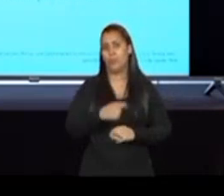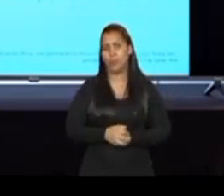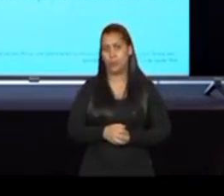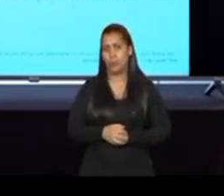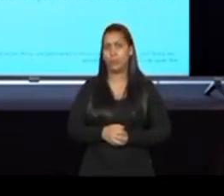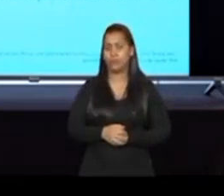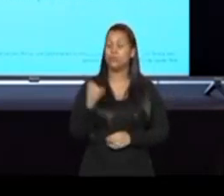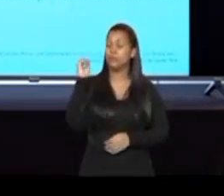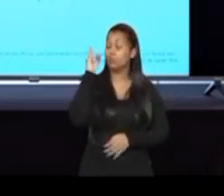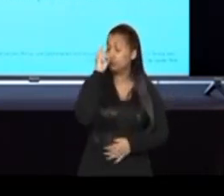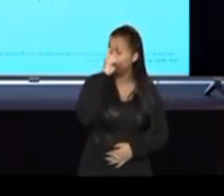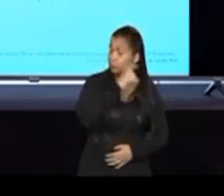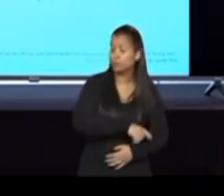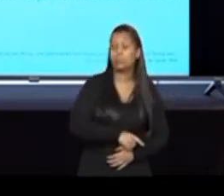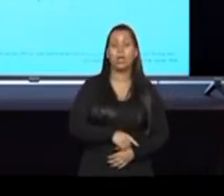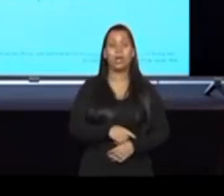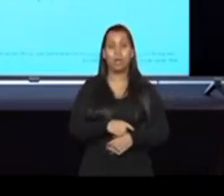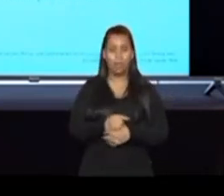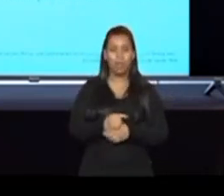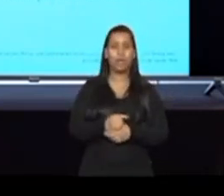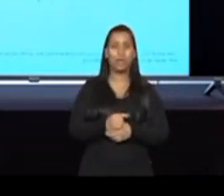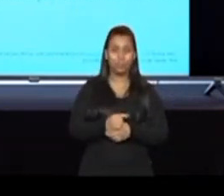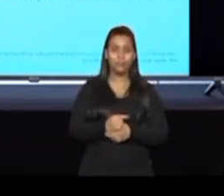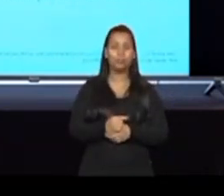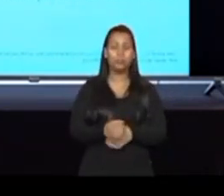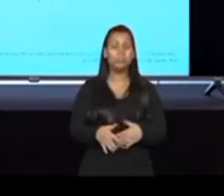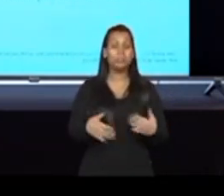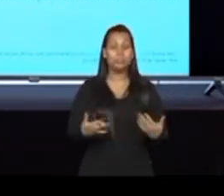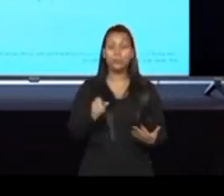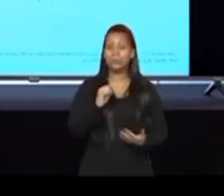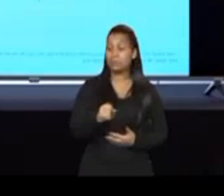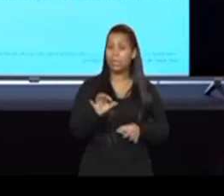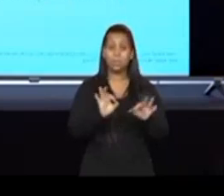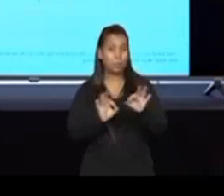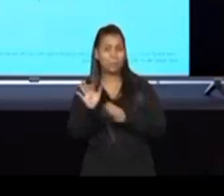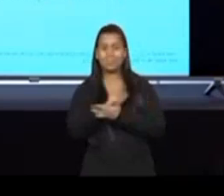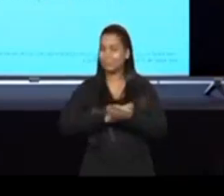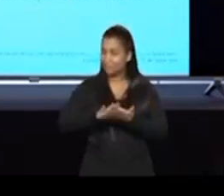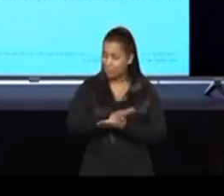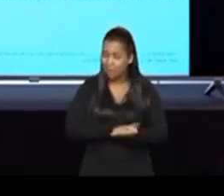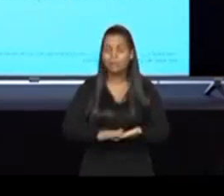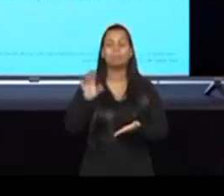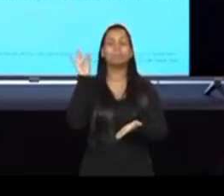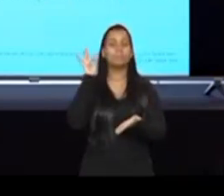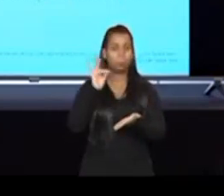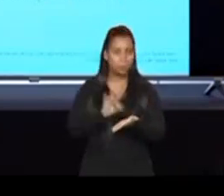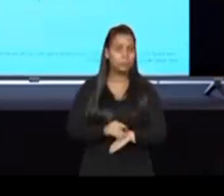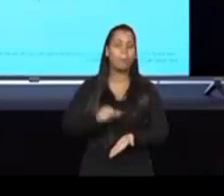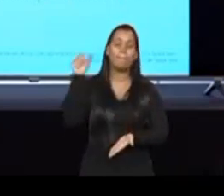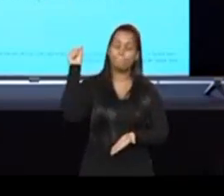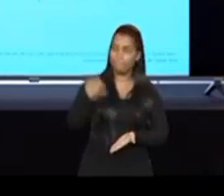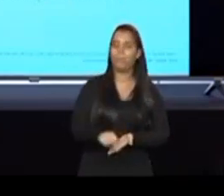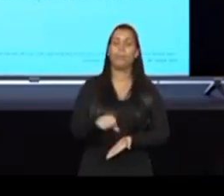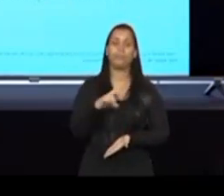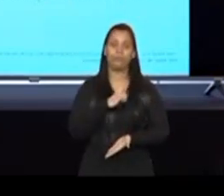lá. Dificuldade de ambulâncias entrarem no local, mas se eles não estivessem se organizando, com certeza